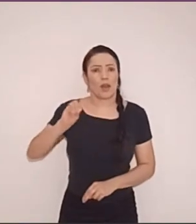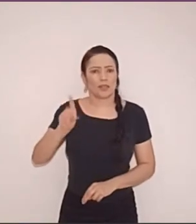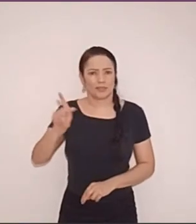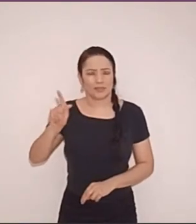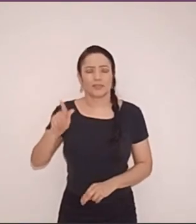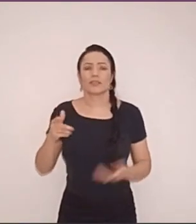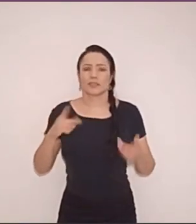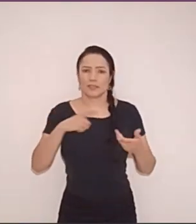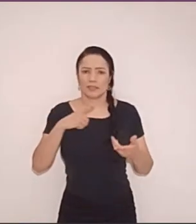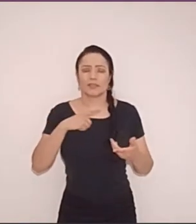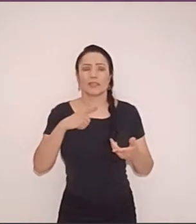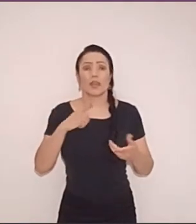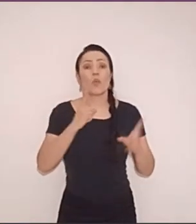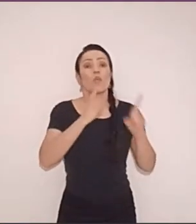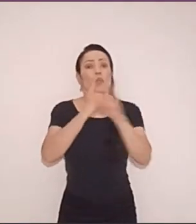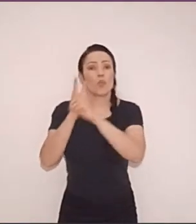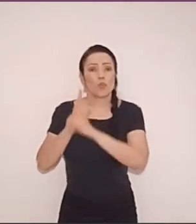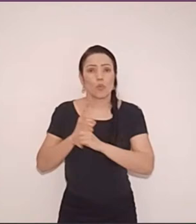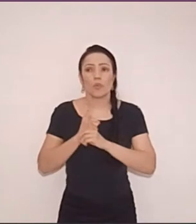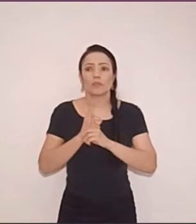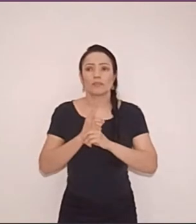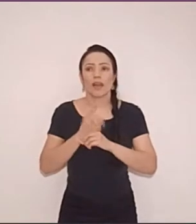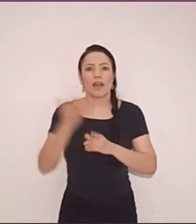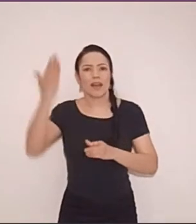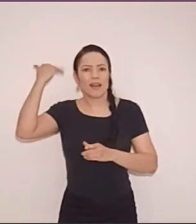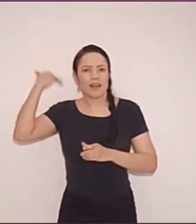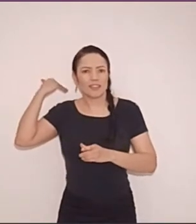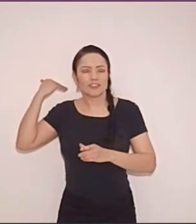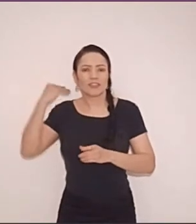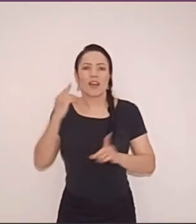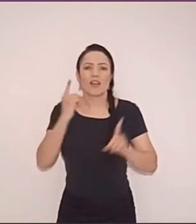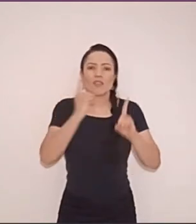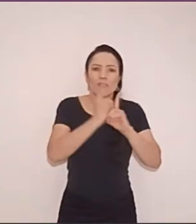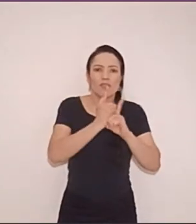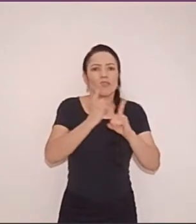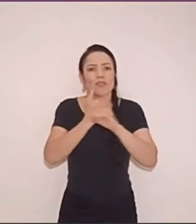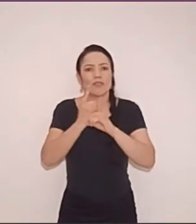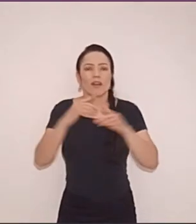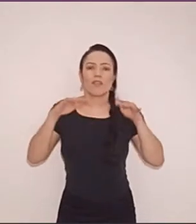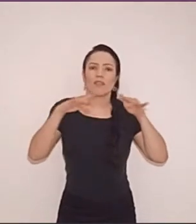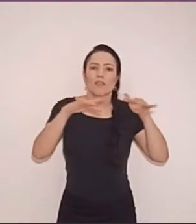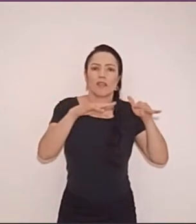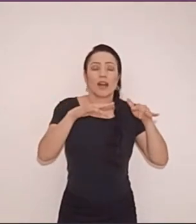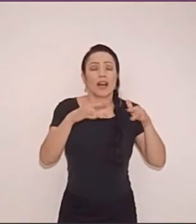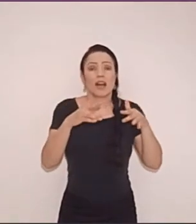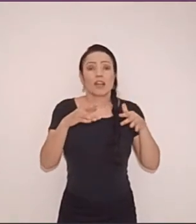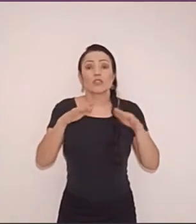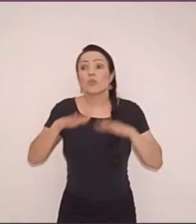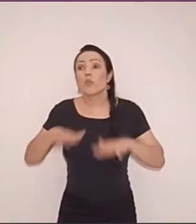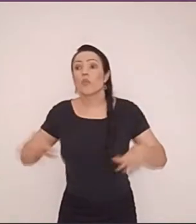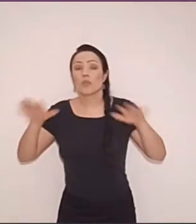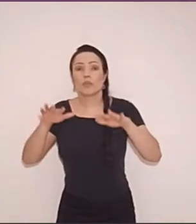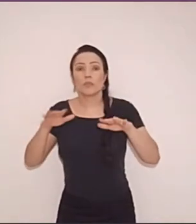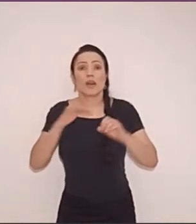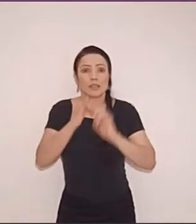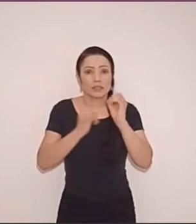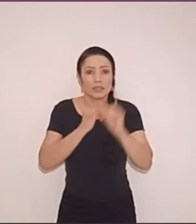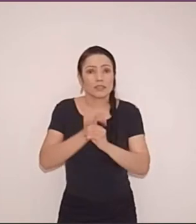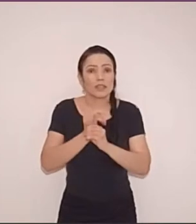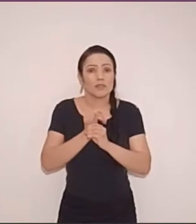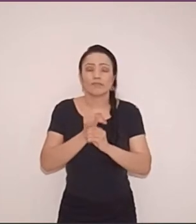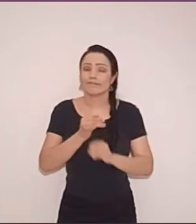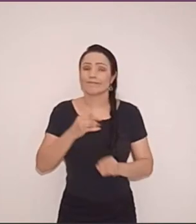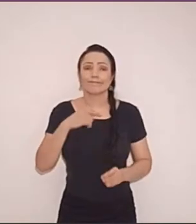encontros que eu estava fazendo né pessoalmente com as trabalhadoras domésticas e nem todas elas têm acesso à internet e aí